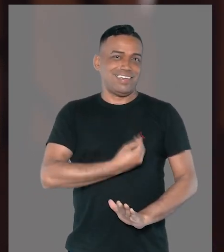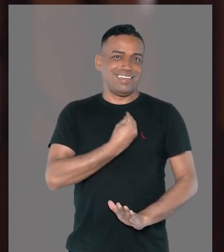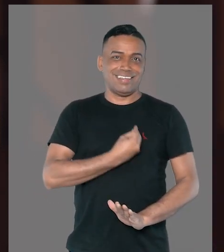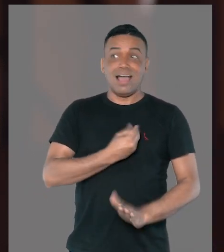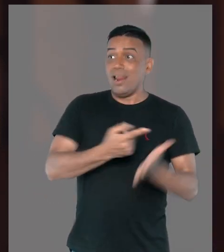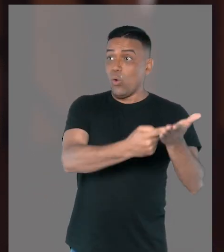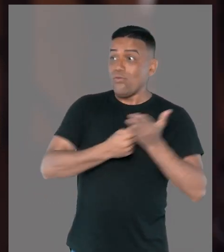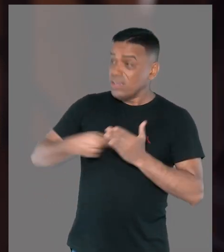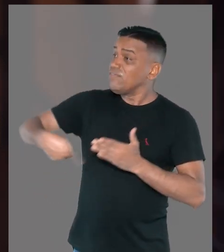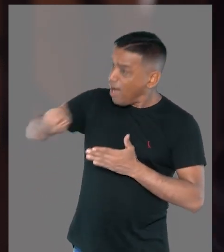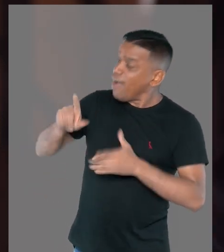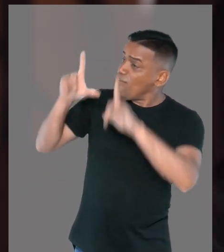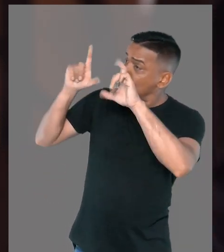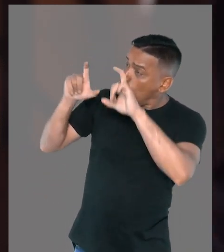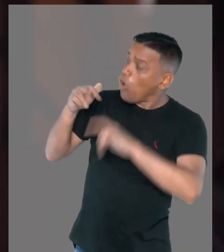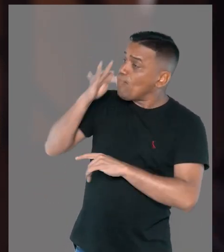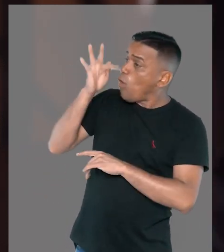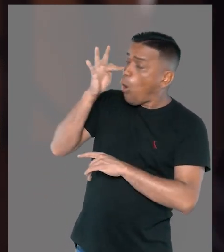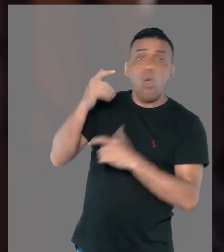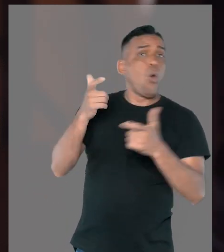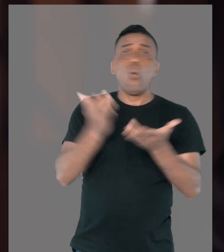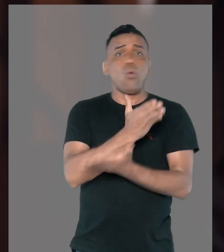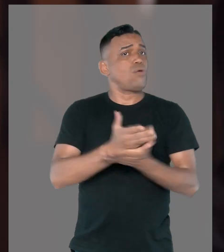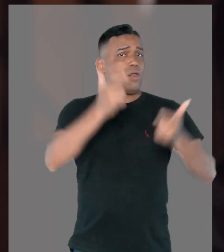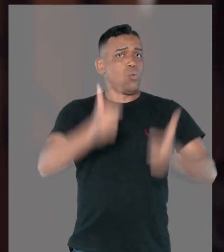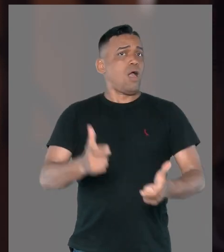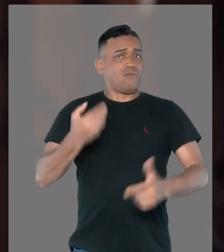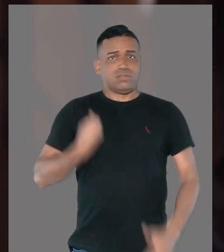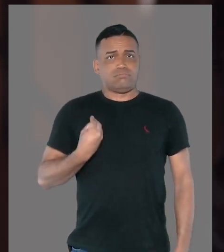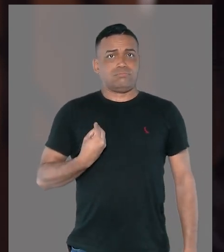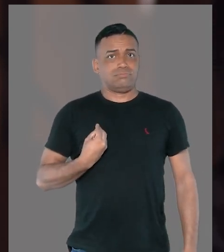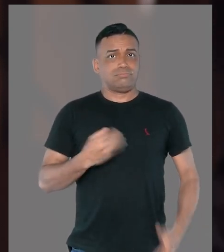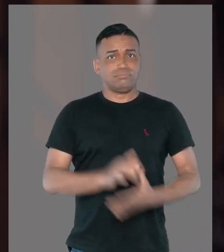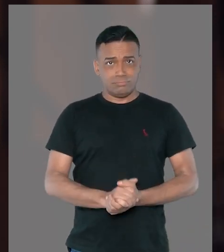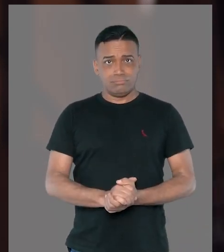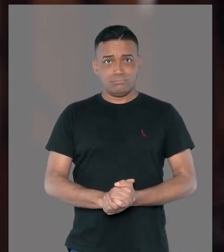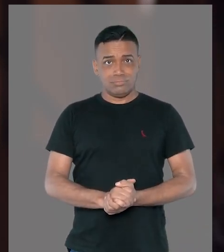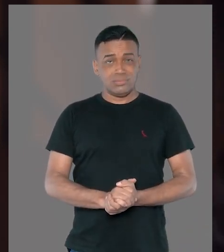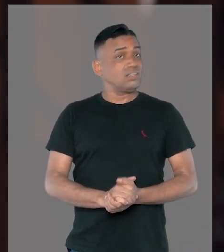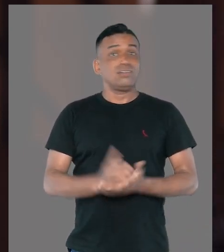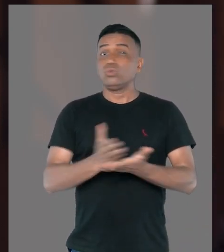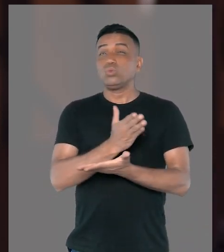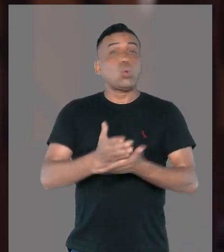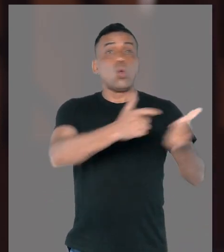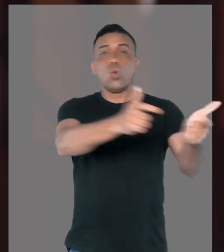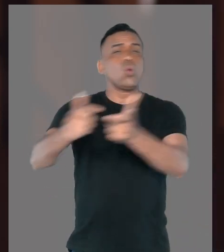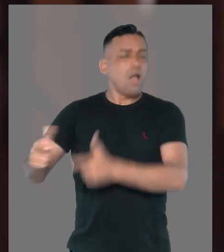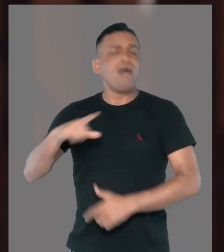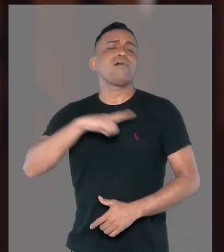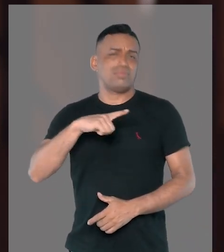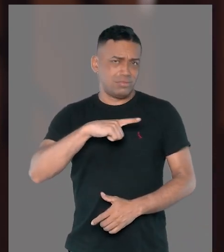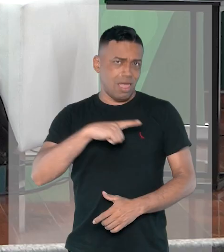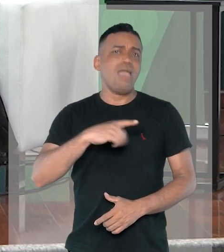pessoas, fotografem flores onde quer que vocês vão. Tem no lixo, tem em todos os lugares, tem flores.